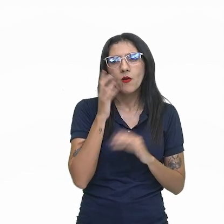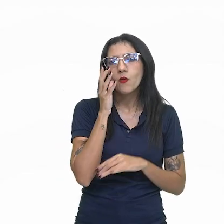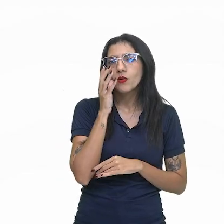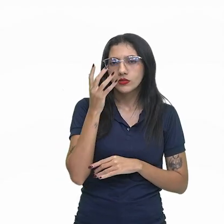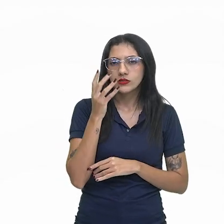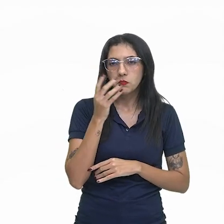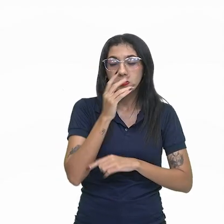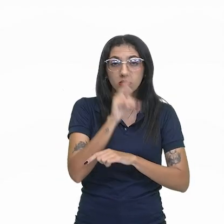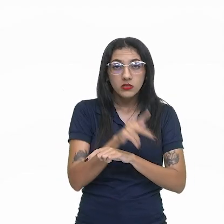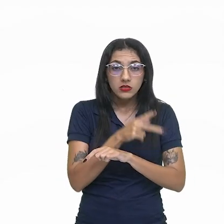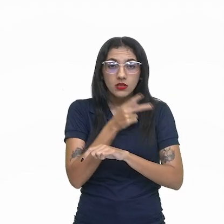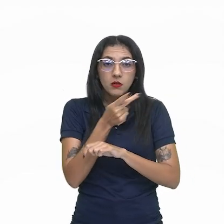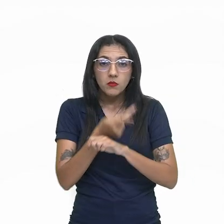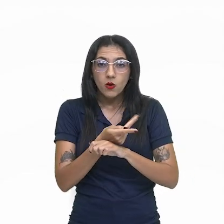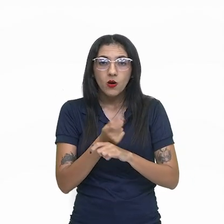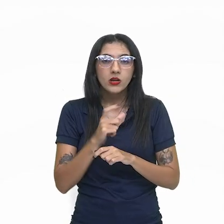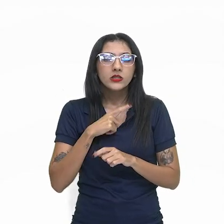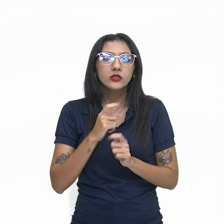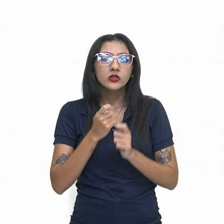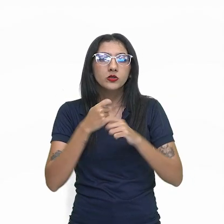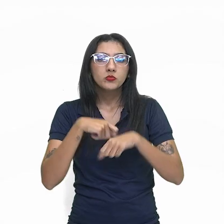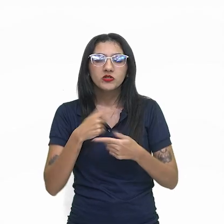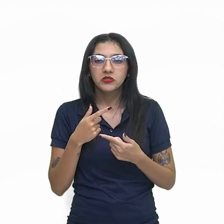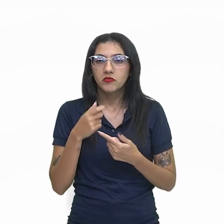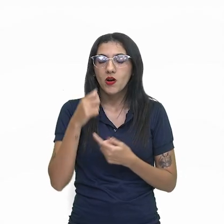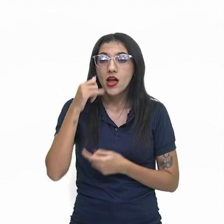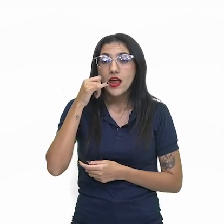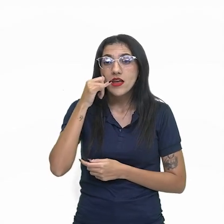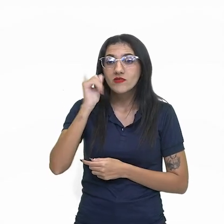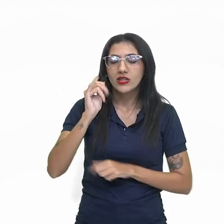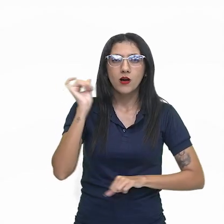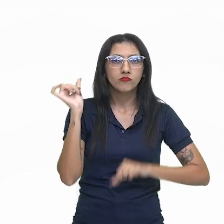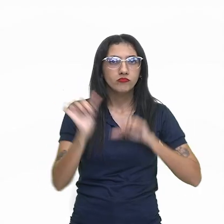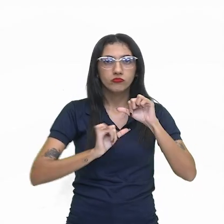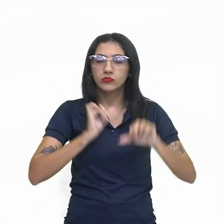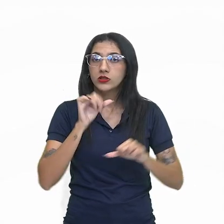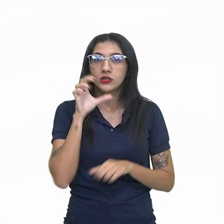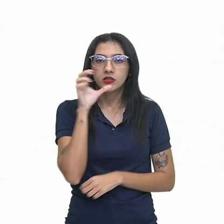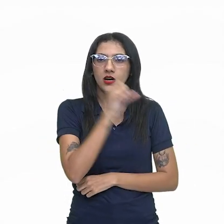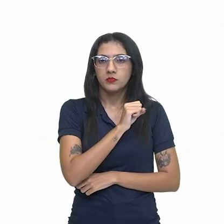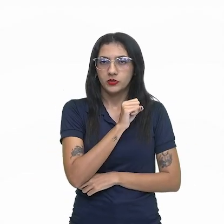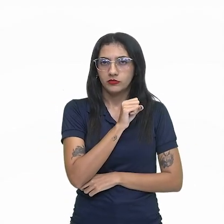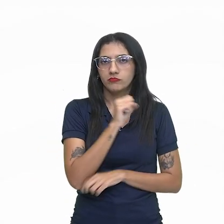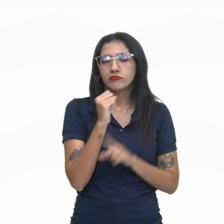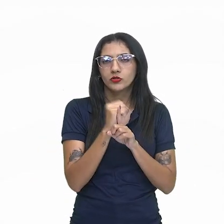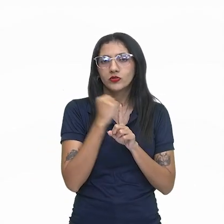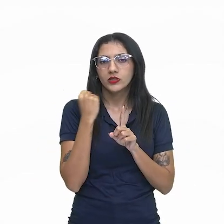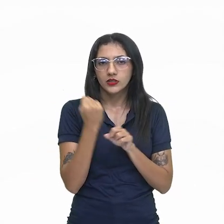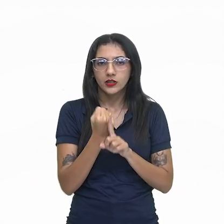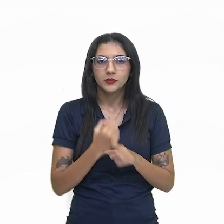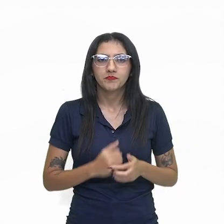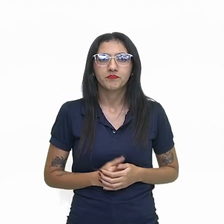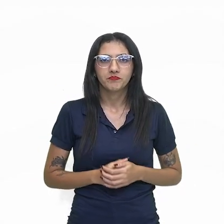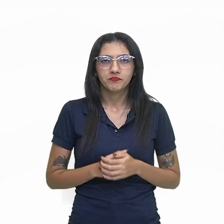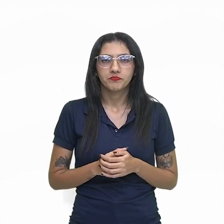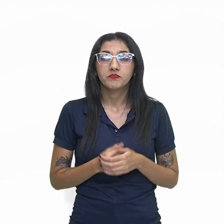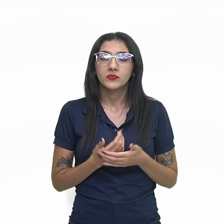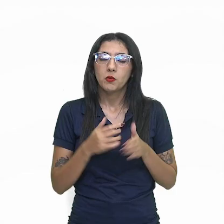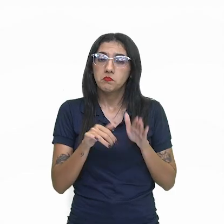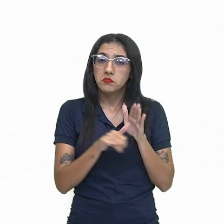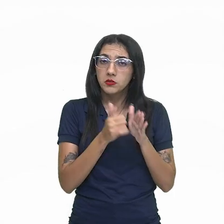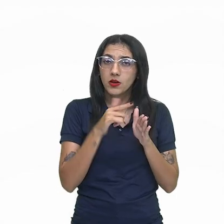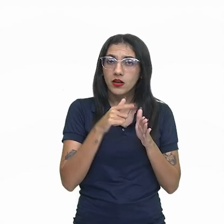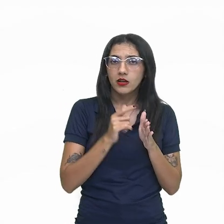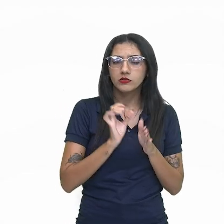Para impedir transformações radicais na sociedade. Então, ela vai surgir primeiro como